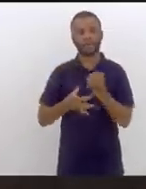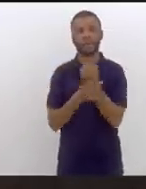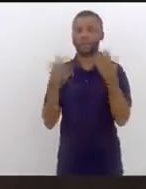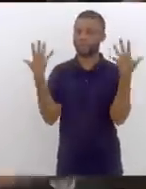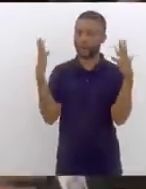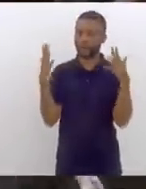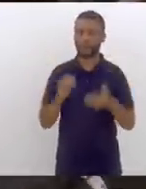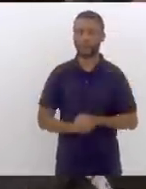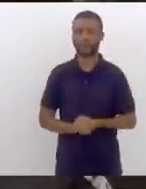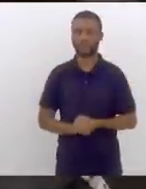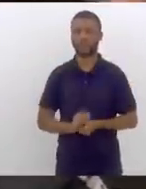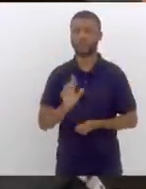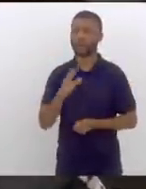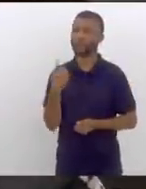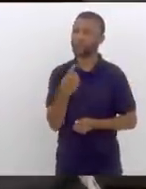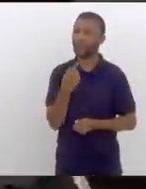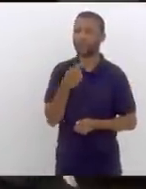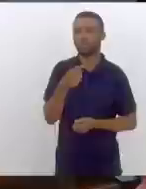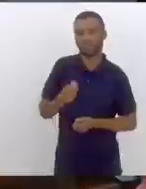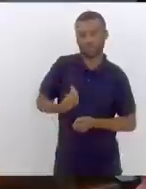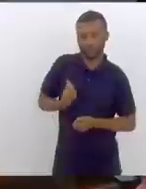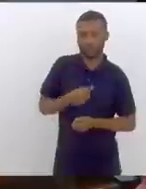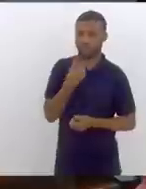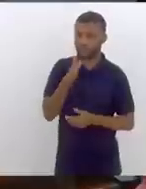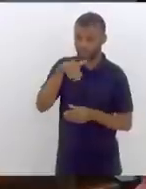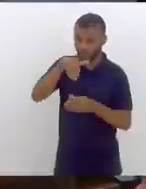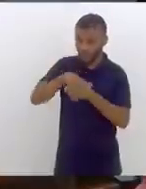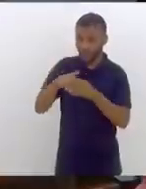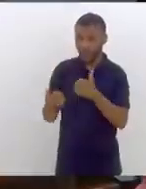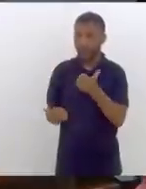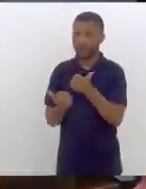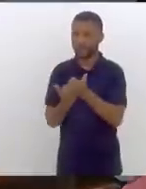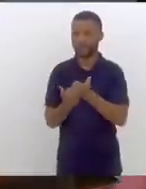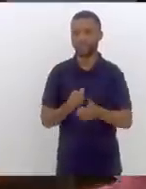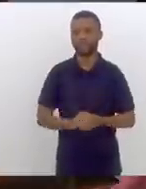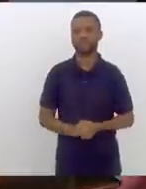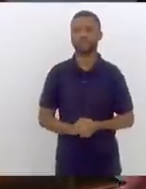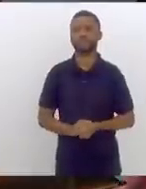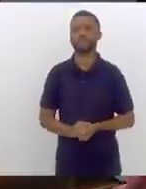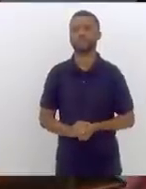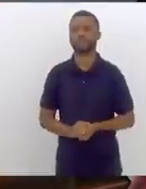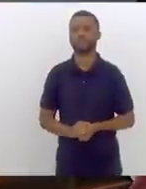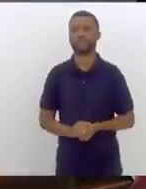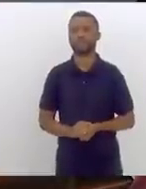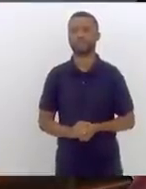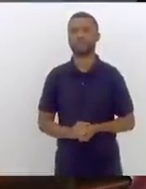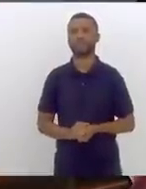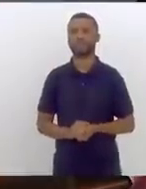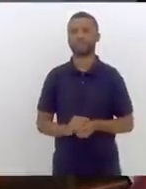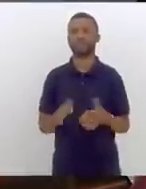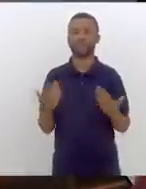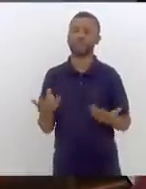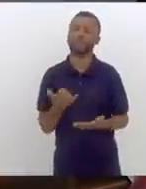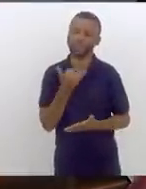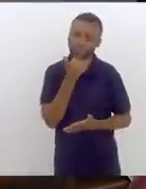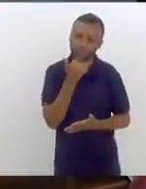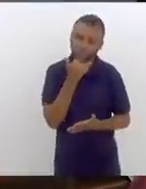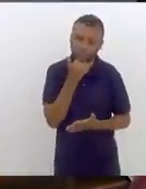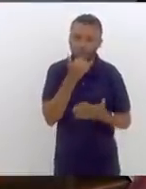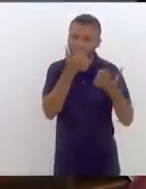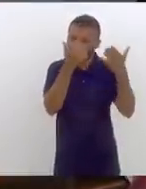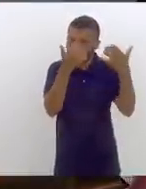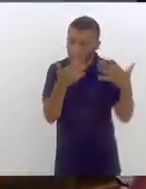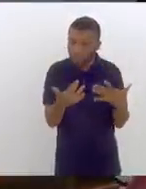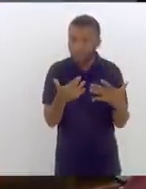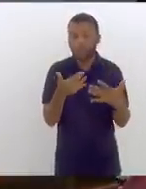mas nós estamos aqui representando voltamos a favor gente olha só nós vamos ter que sem querer dizer que vamos